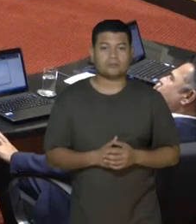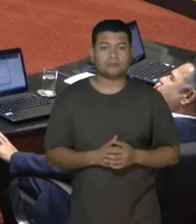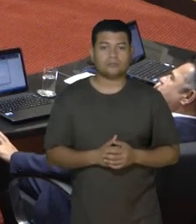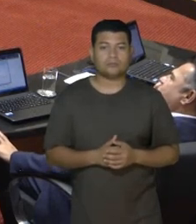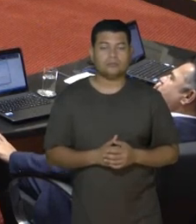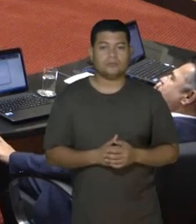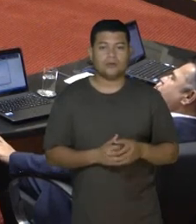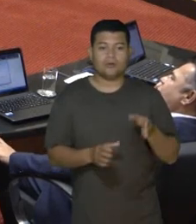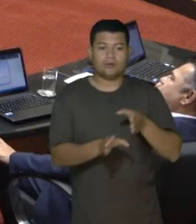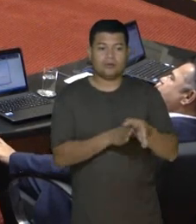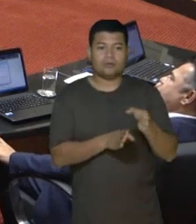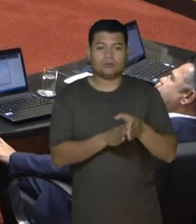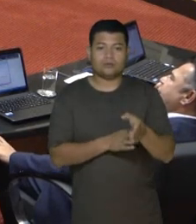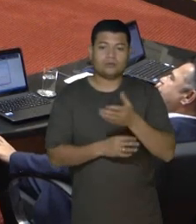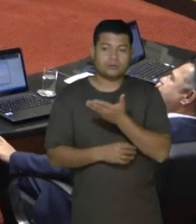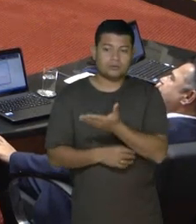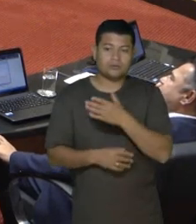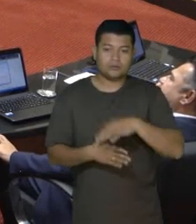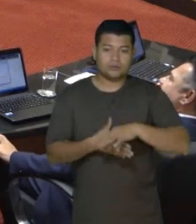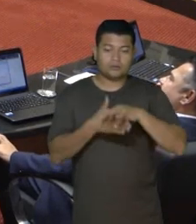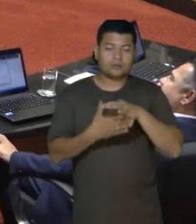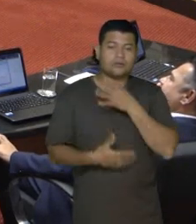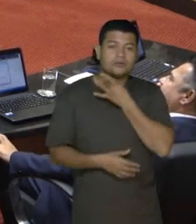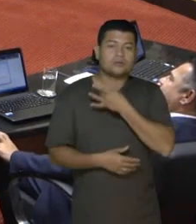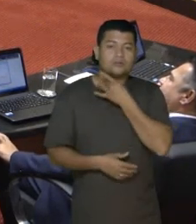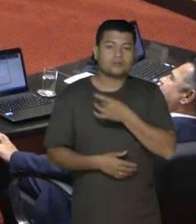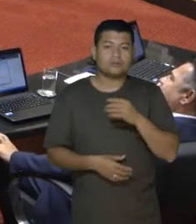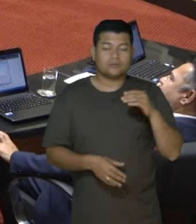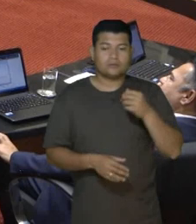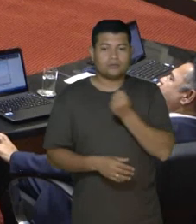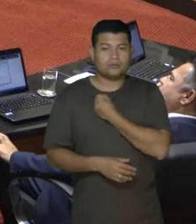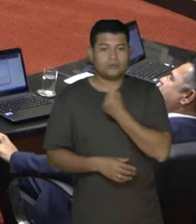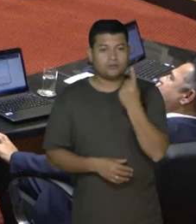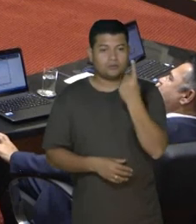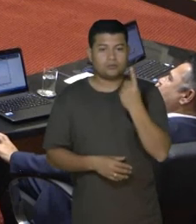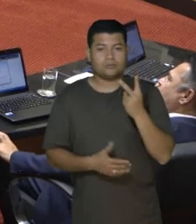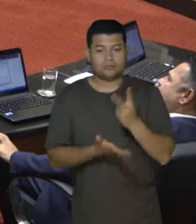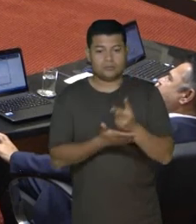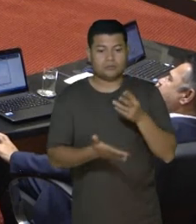Voto líder Albertini sugere voto 1.